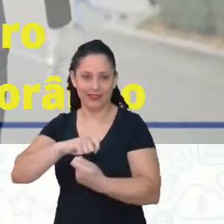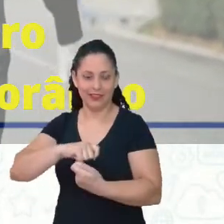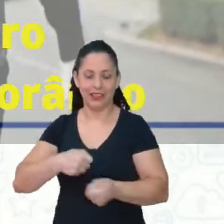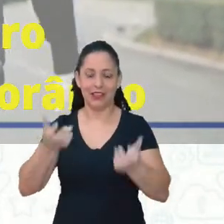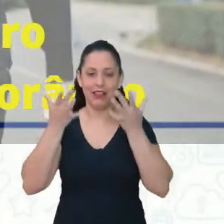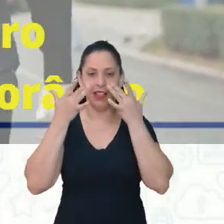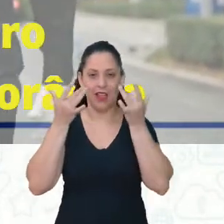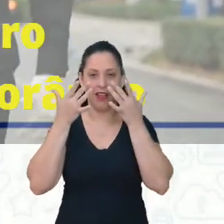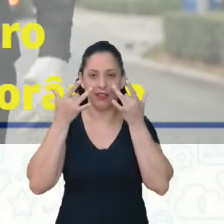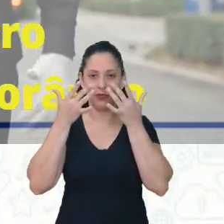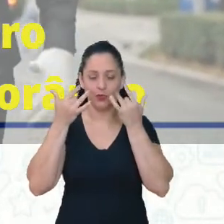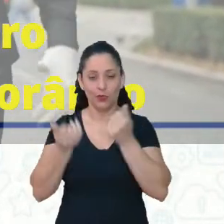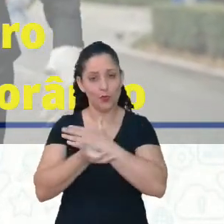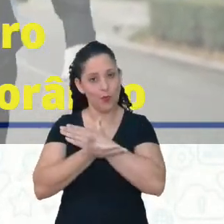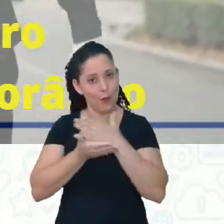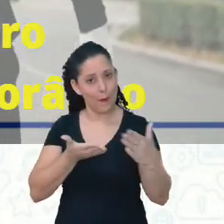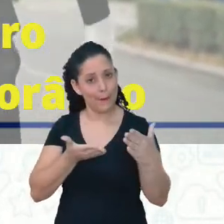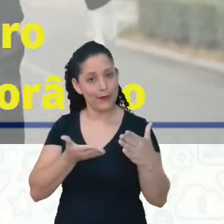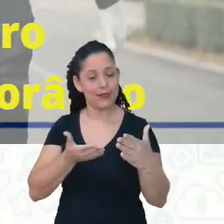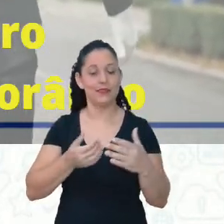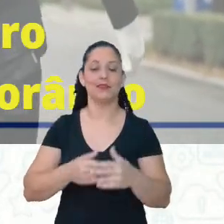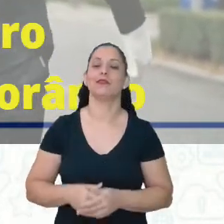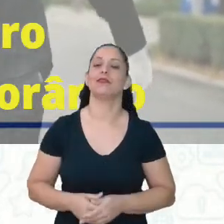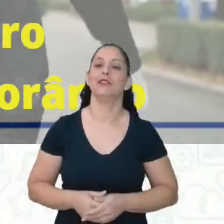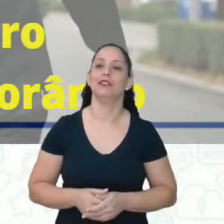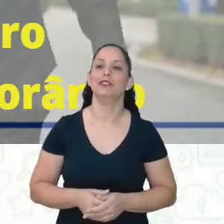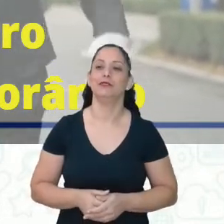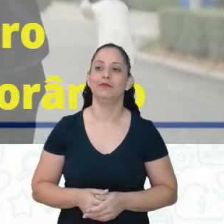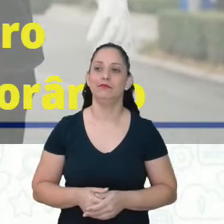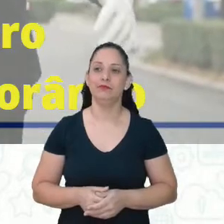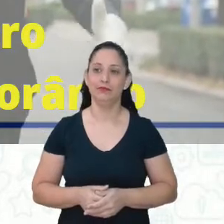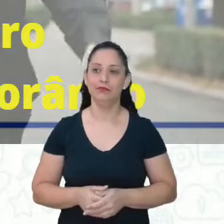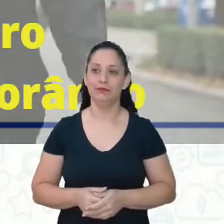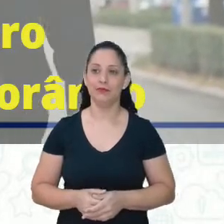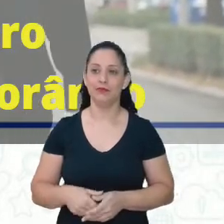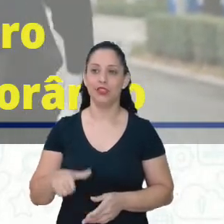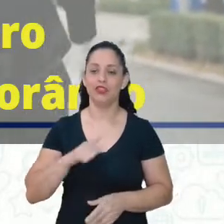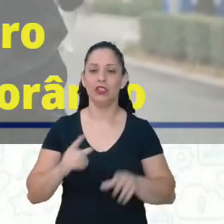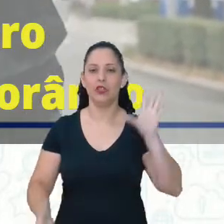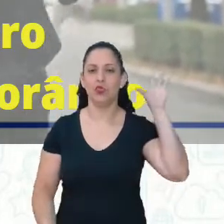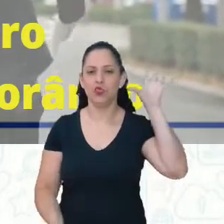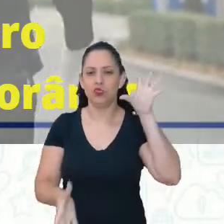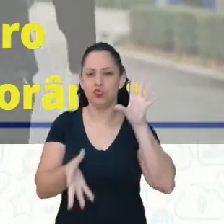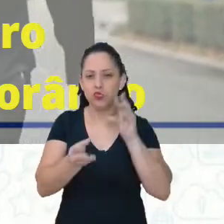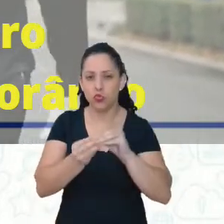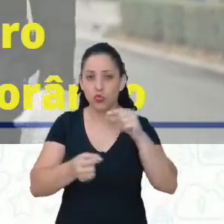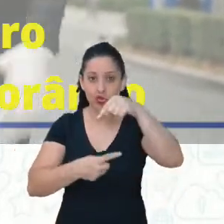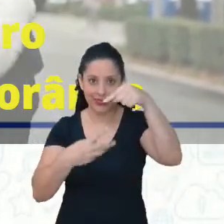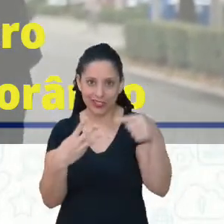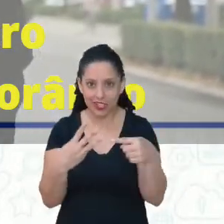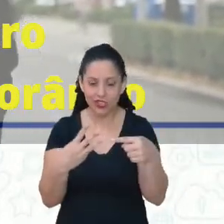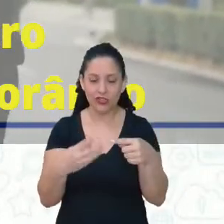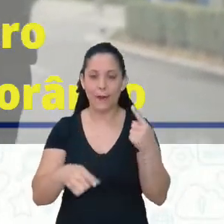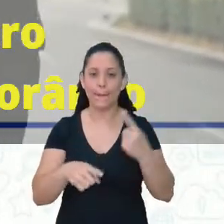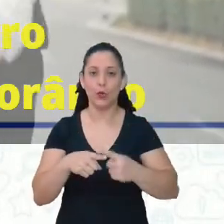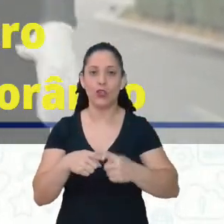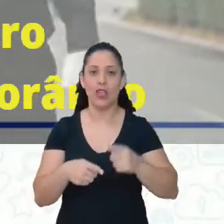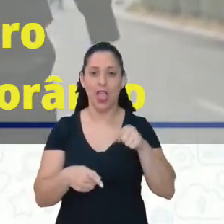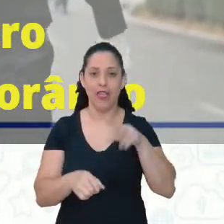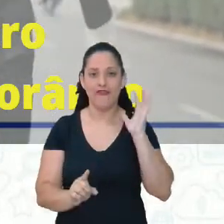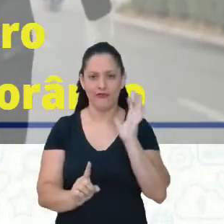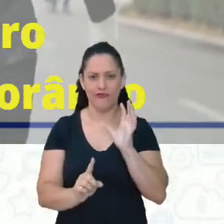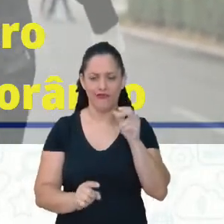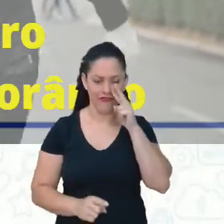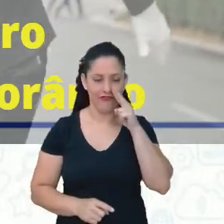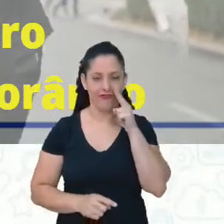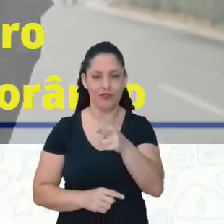se impuseram, né, gente? Aí a gente está vendo a gente compilou, minha gente, em 3 desses 3, porque eles foram muito fortes.